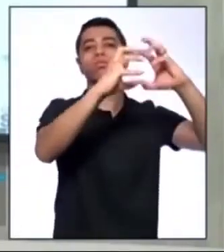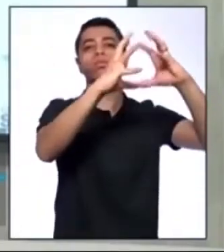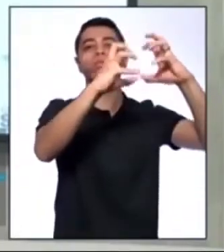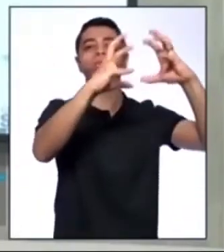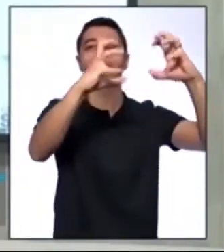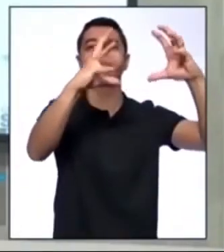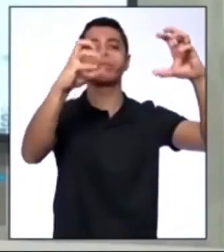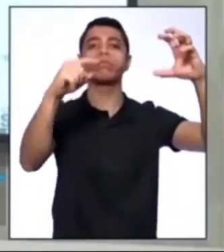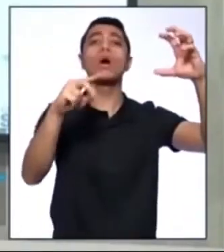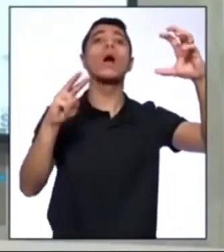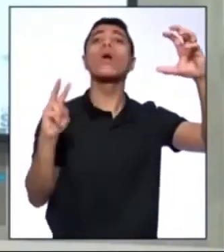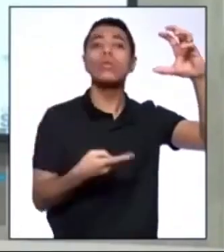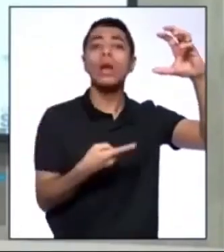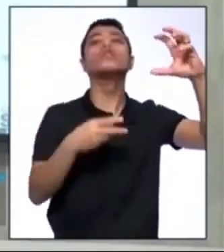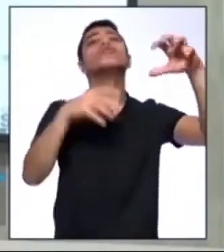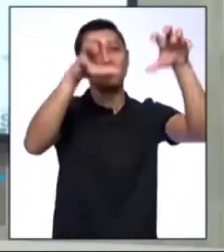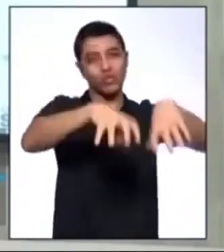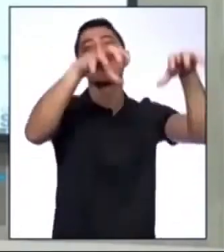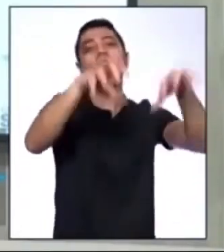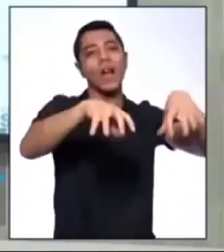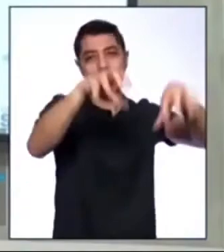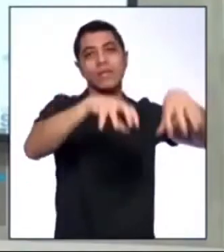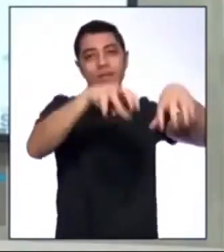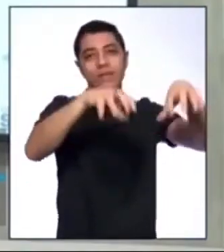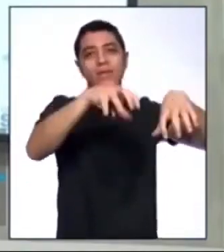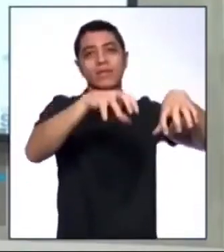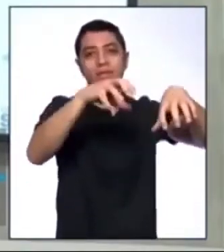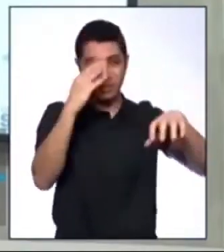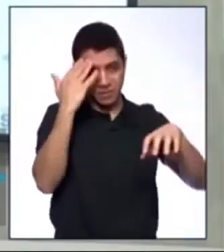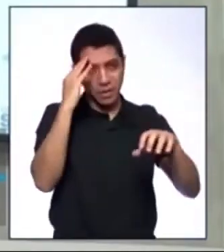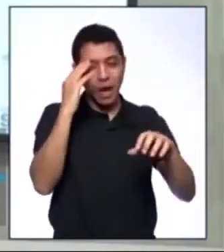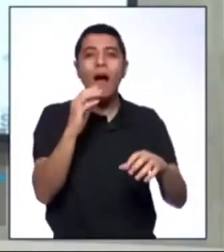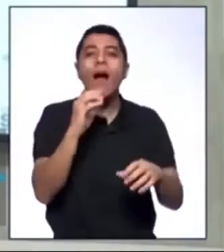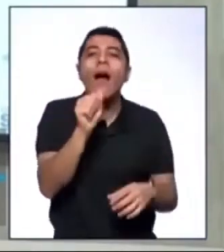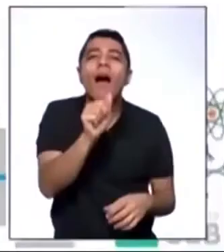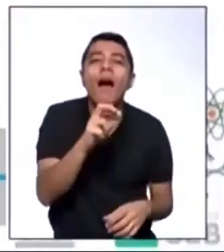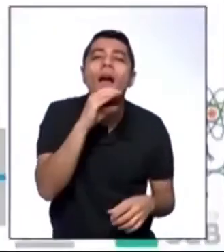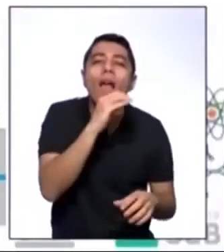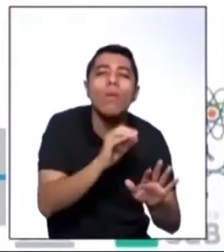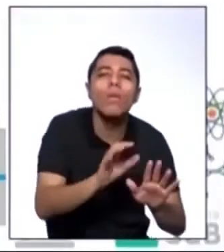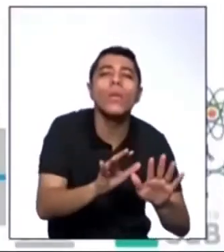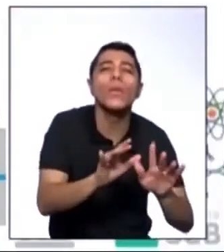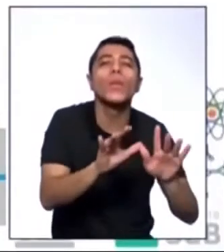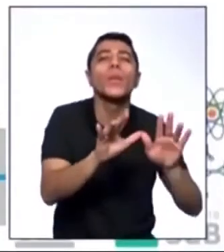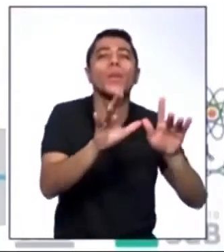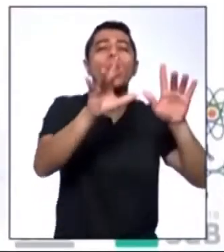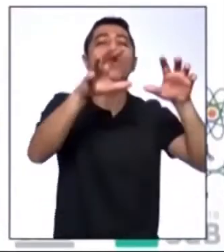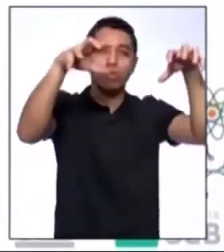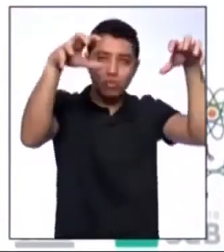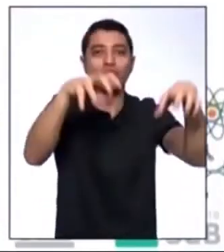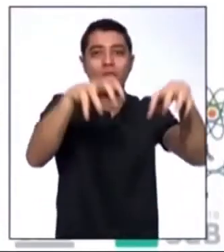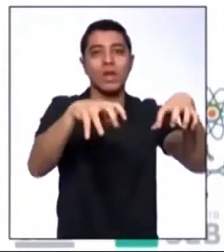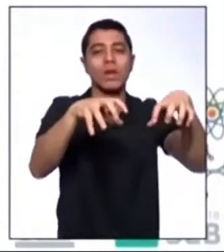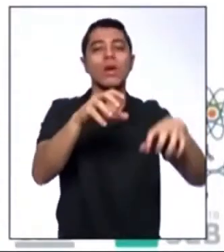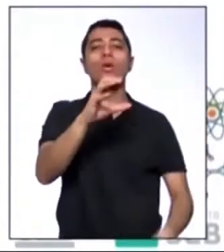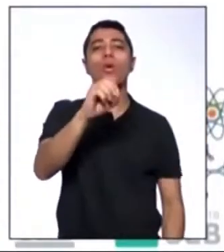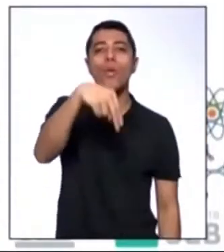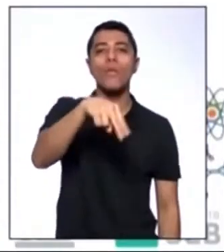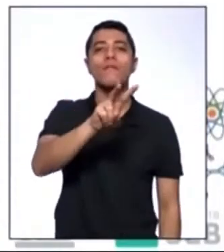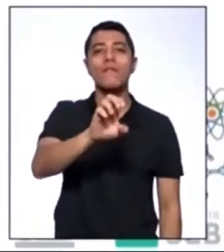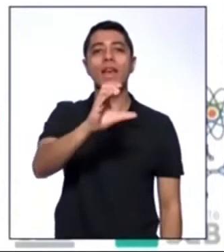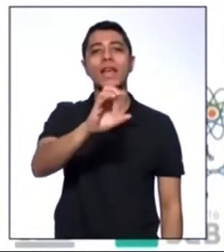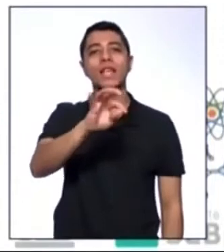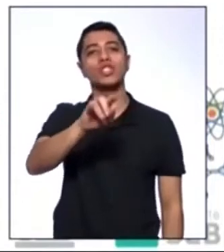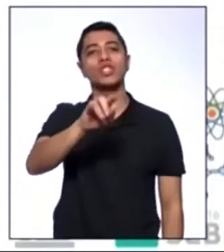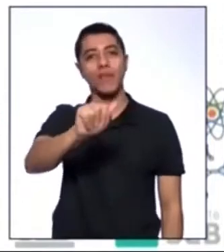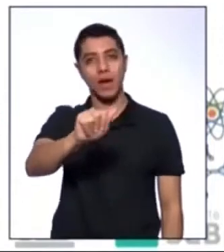quais regiões do Brasil eu posso, né, relacionar? Brasil meridional, na região centro-sul do